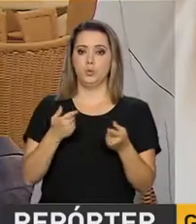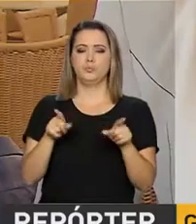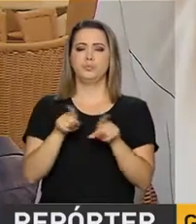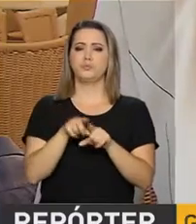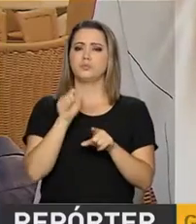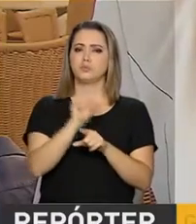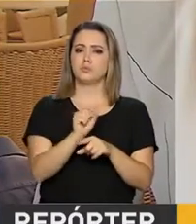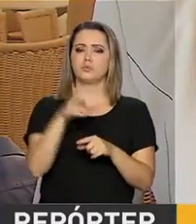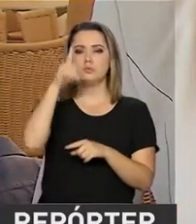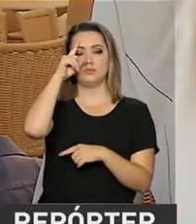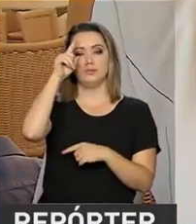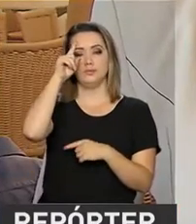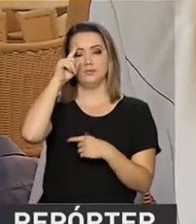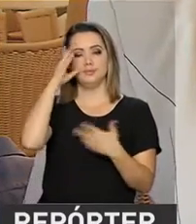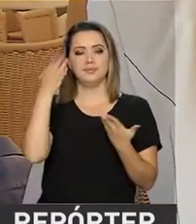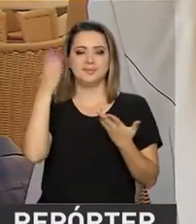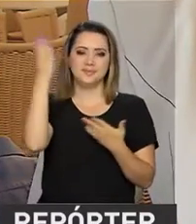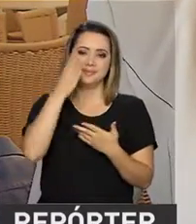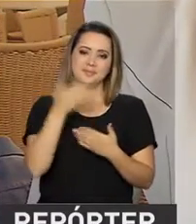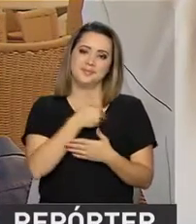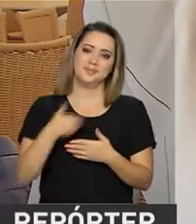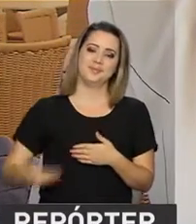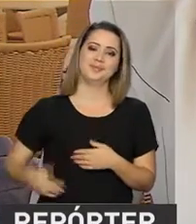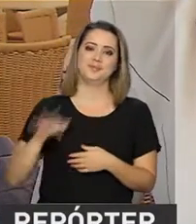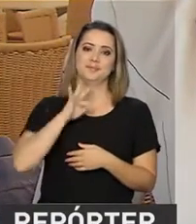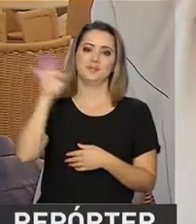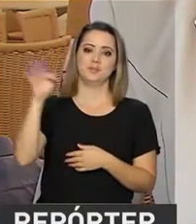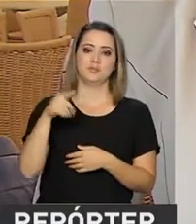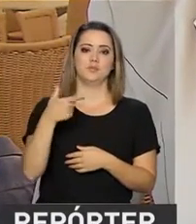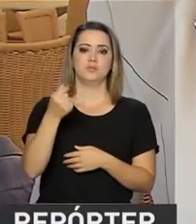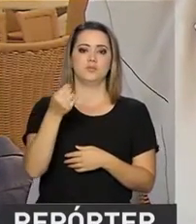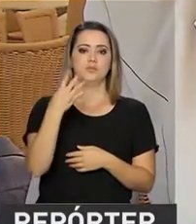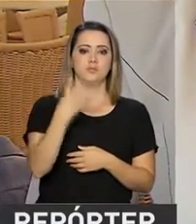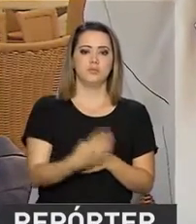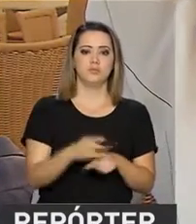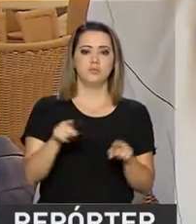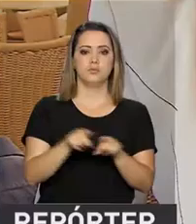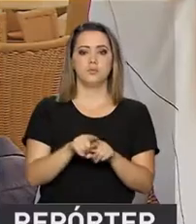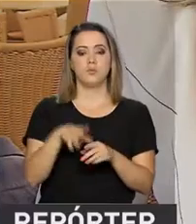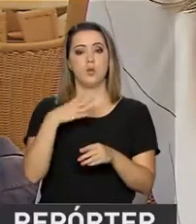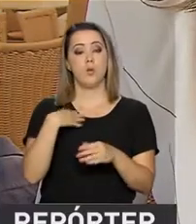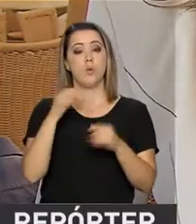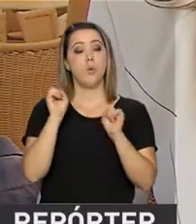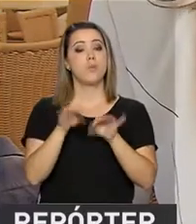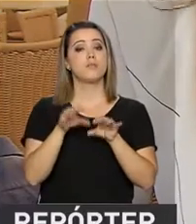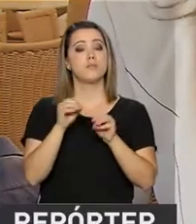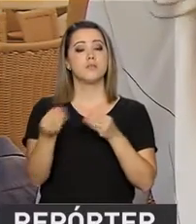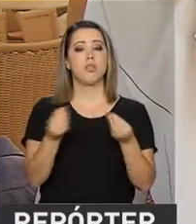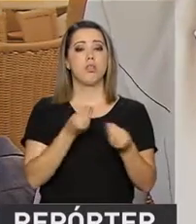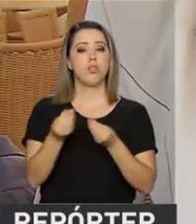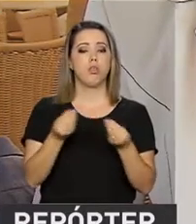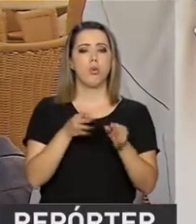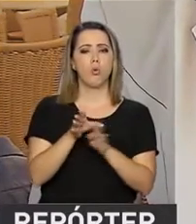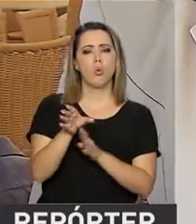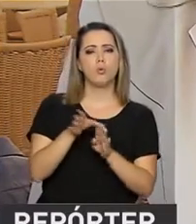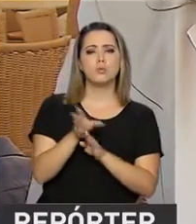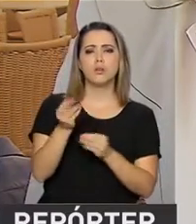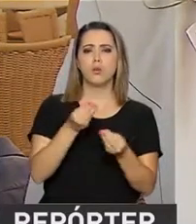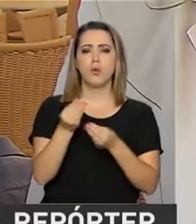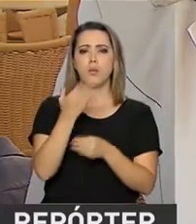para ajudar no dia a dia do brasileiro governo federal lançou em 2014 um guia com orientações para uma alimentação